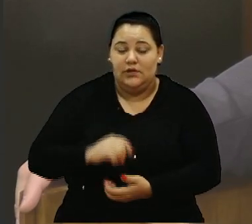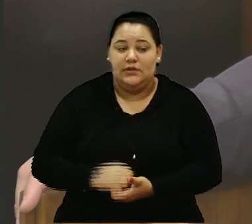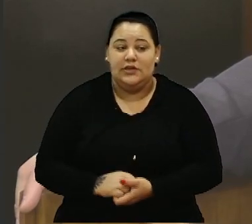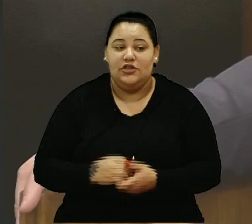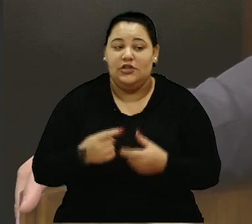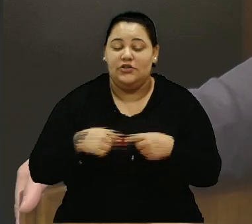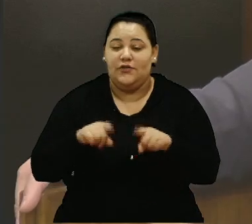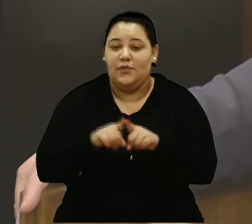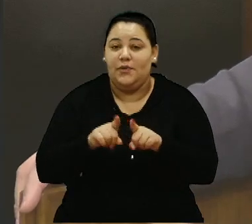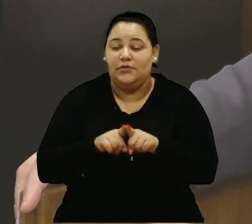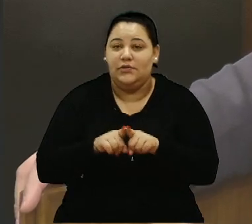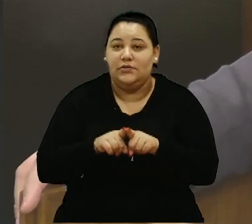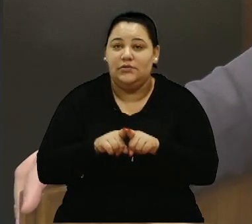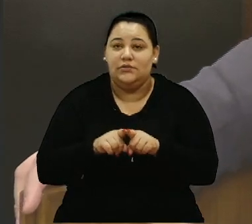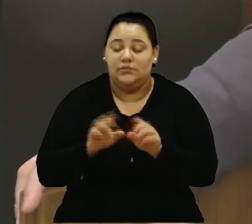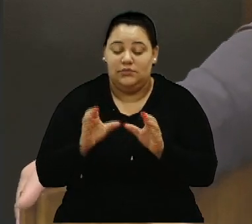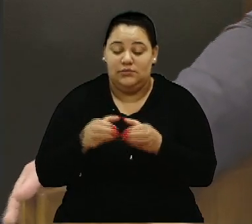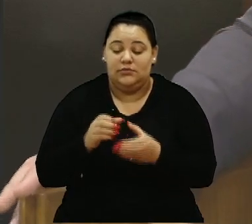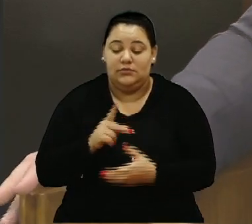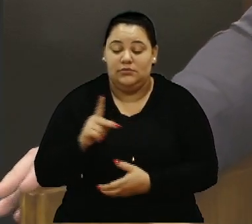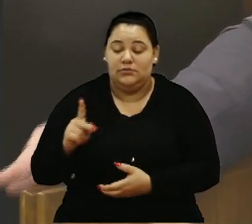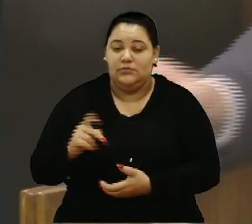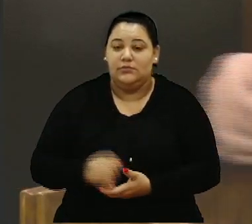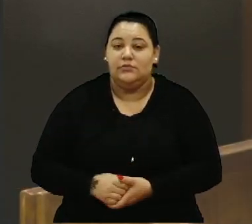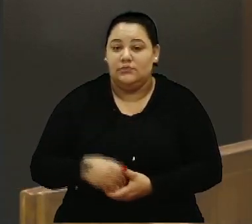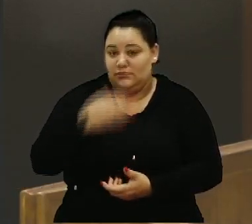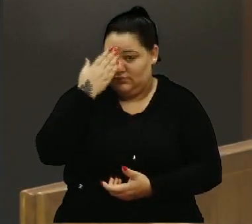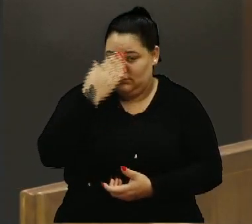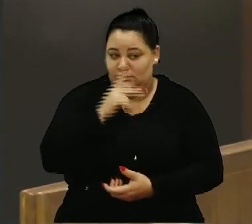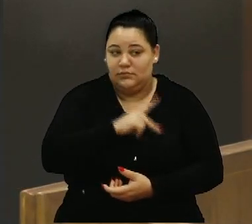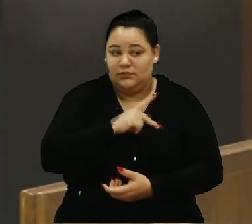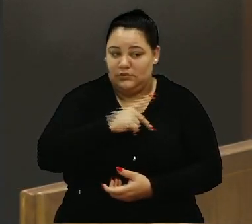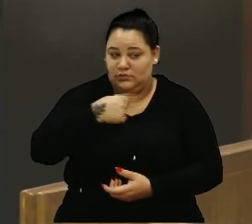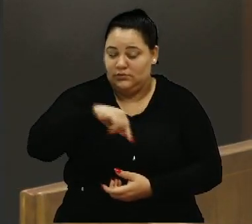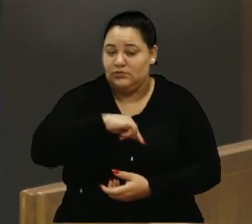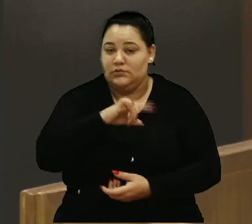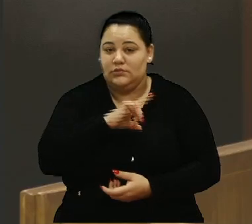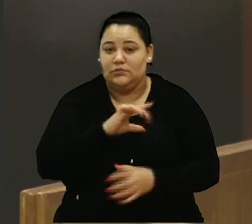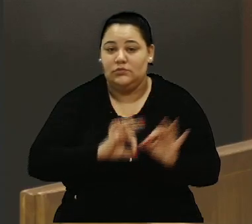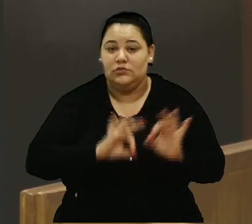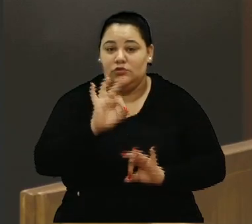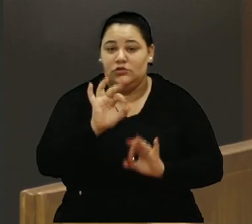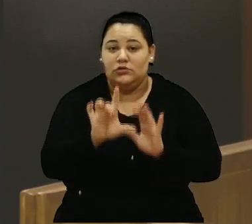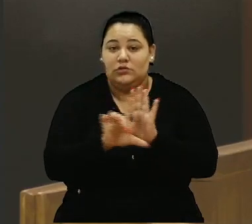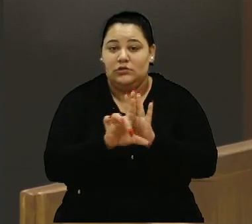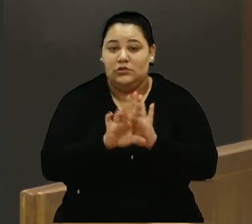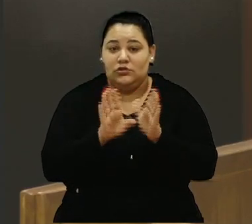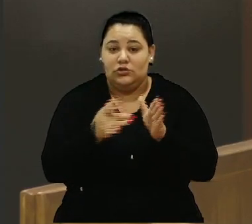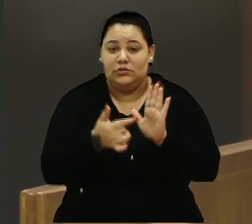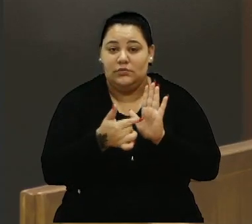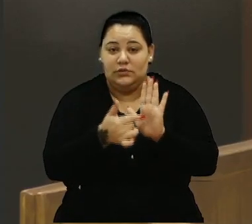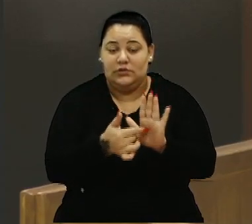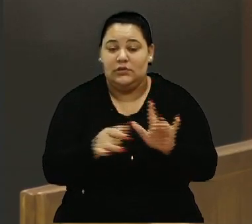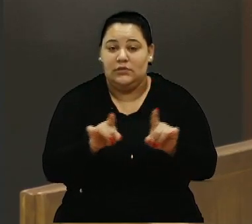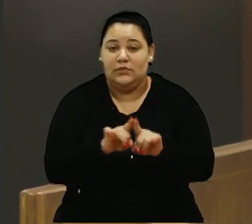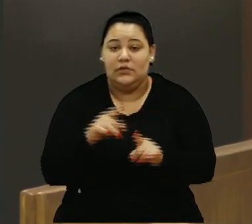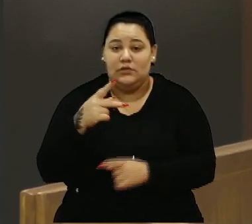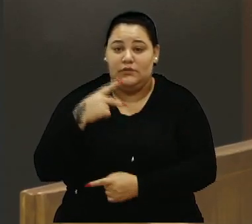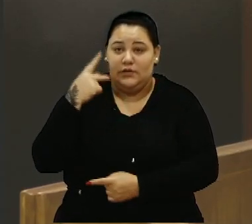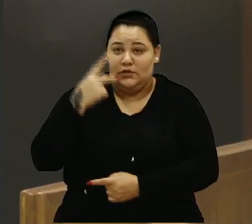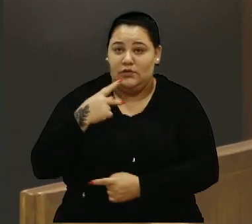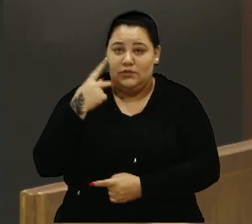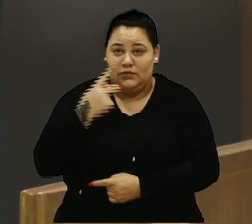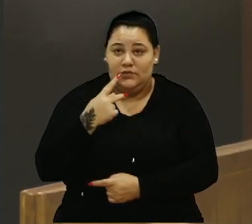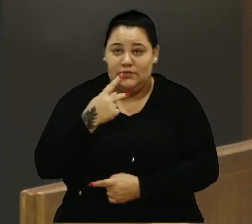PP. Obrigado, presidente. Nós temos também um projeto de lei que eu apresentei, está nas mãos já do relator, colega